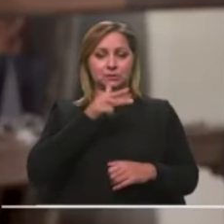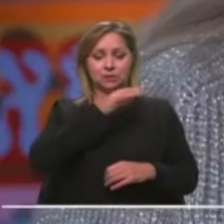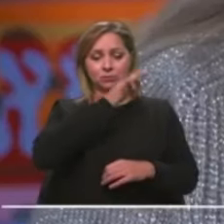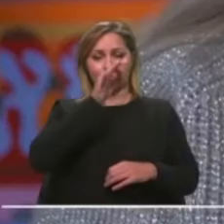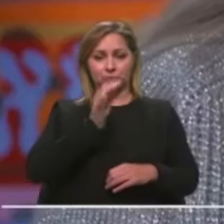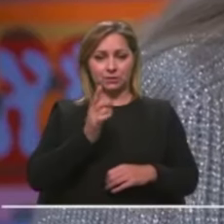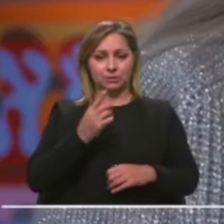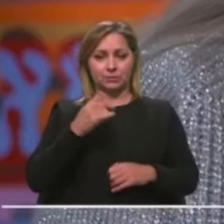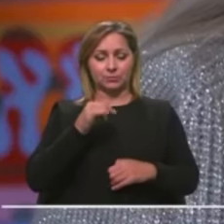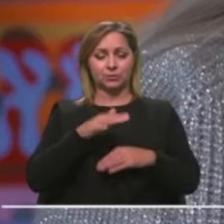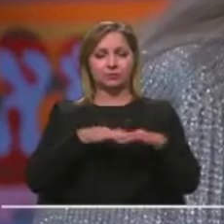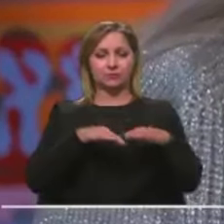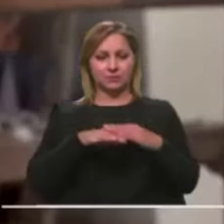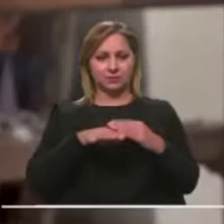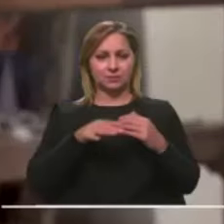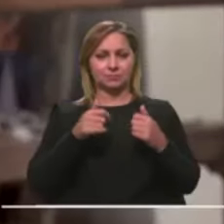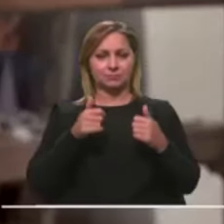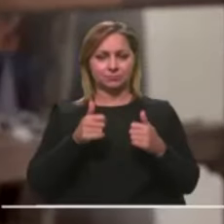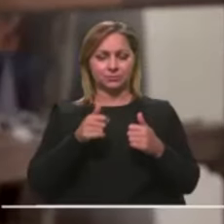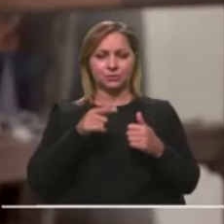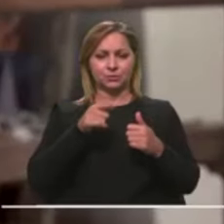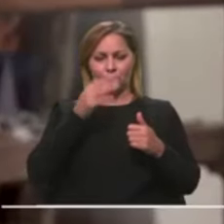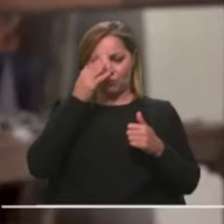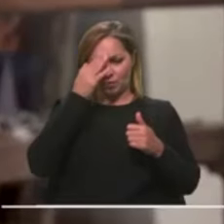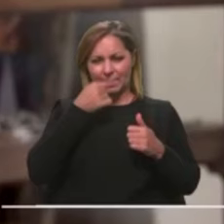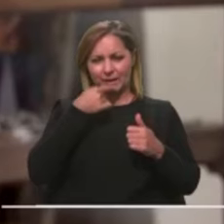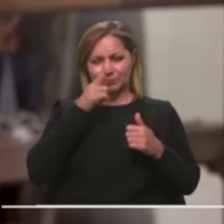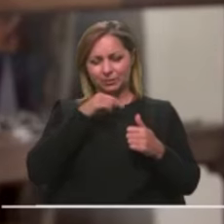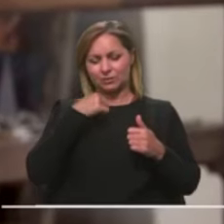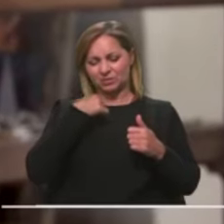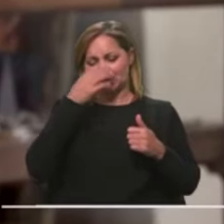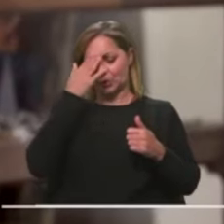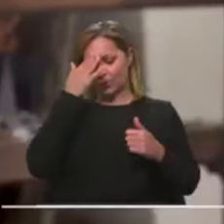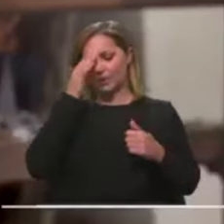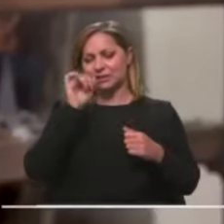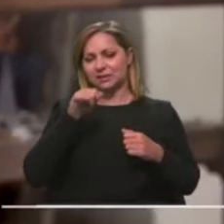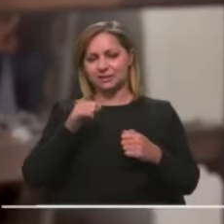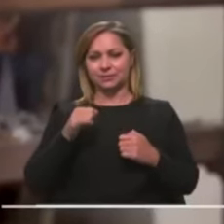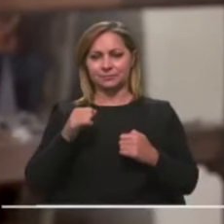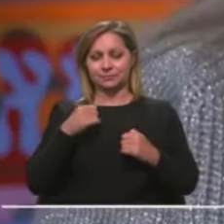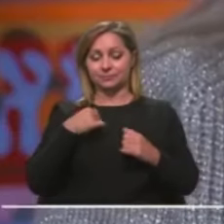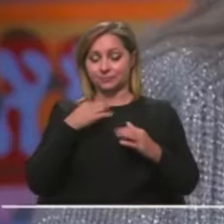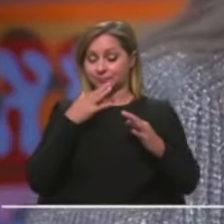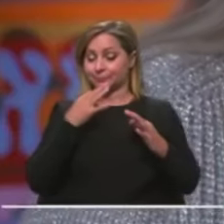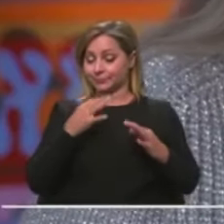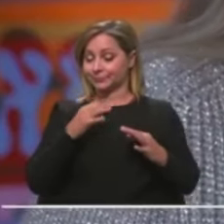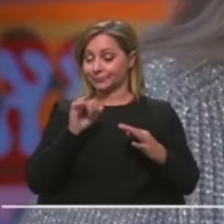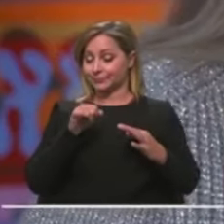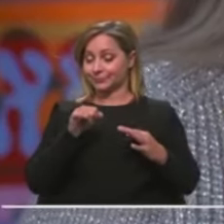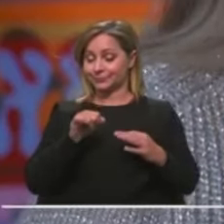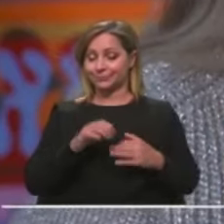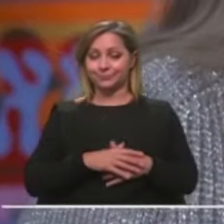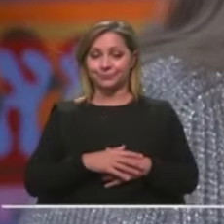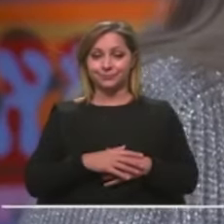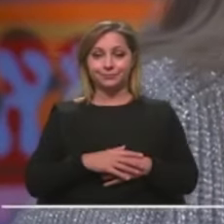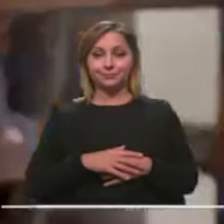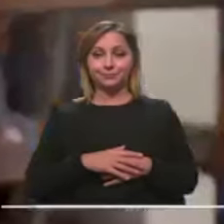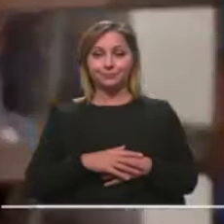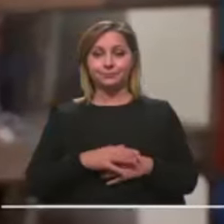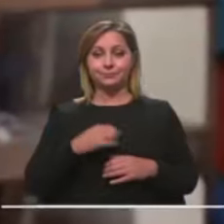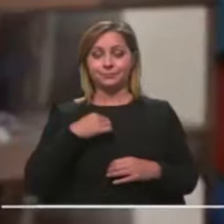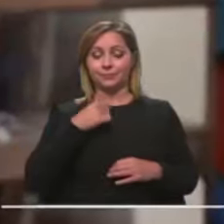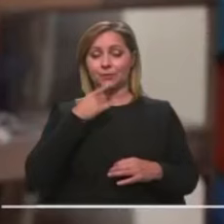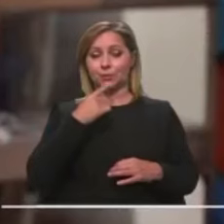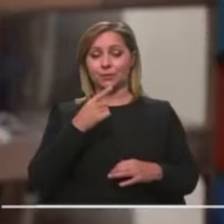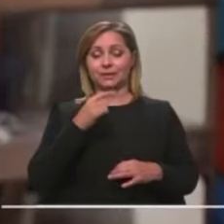possível. Voltarias a fazer? Não sei, eu acho que sim. Ou seja, se. Não, se eu tenho a certeza que sim. Acho que sim. Eu tenho a certeza. Eu digo